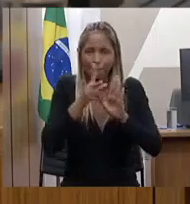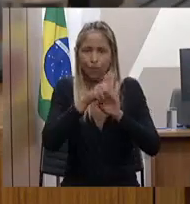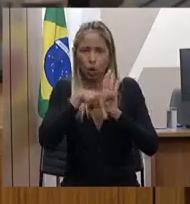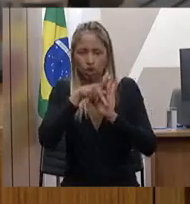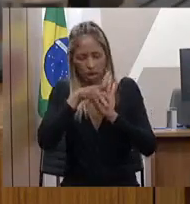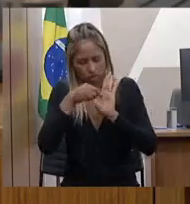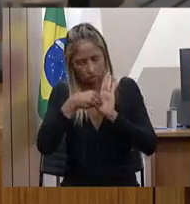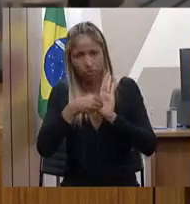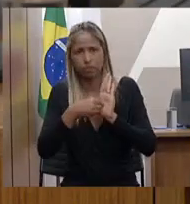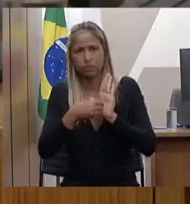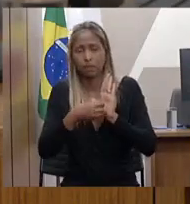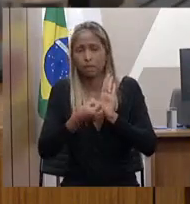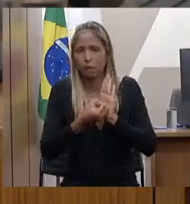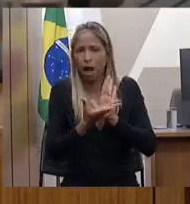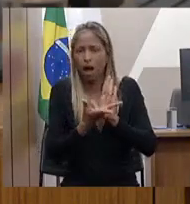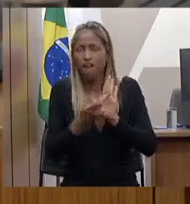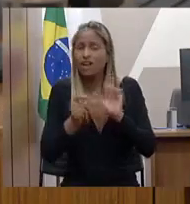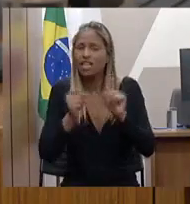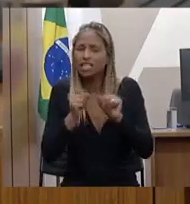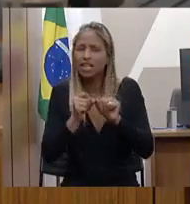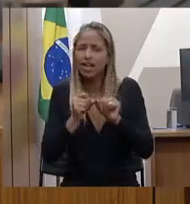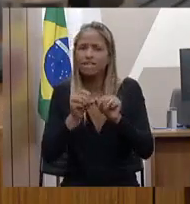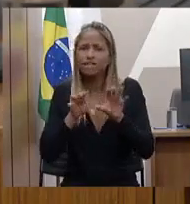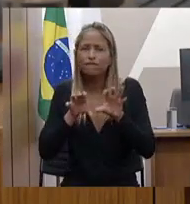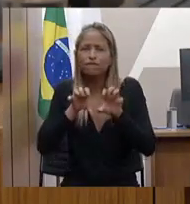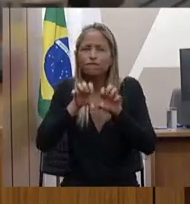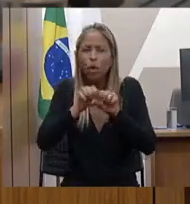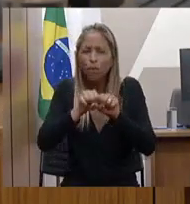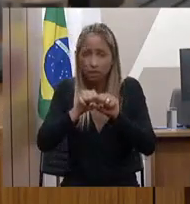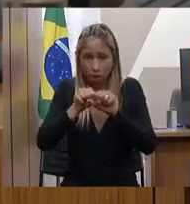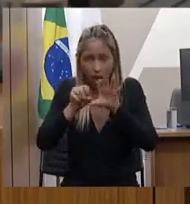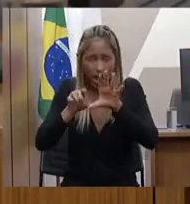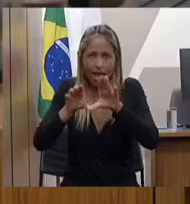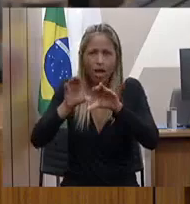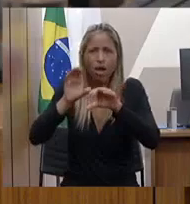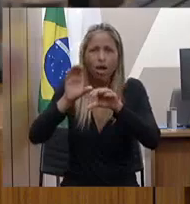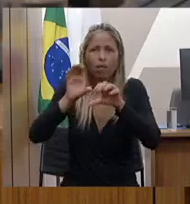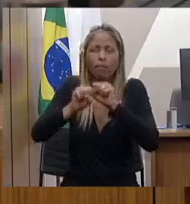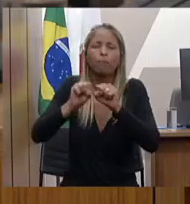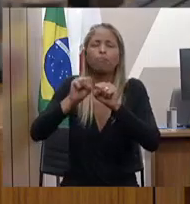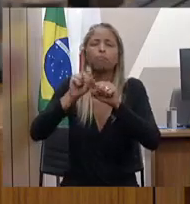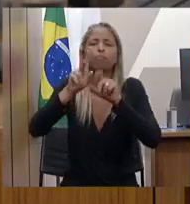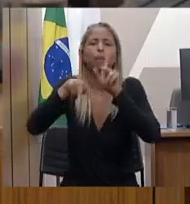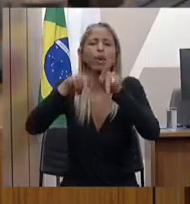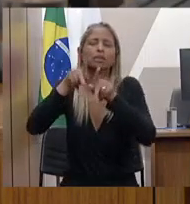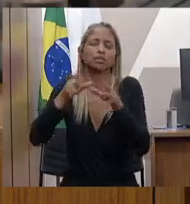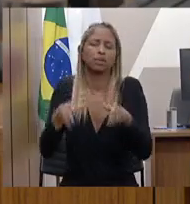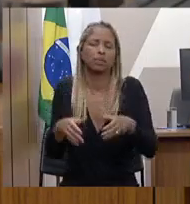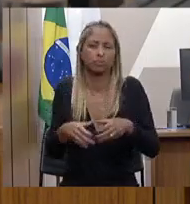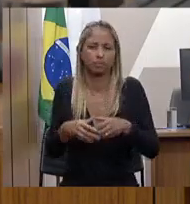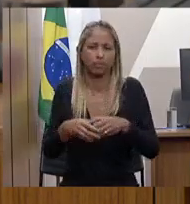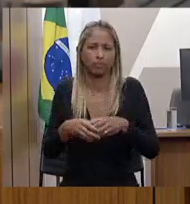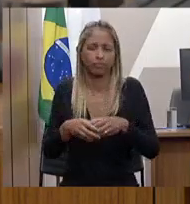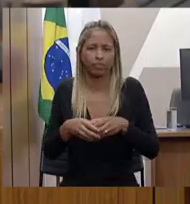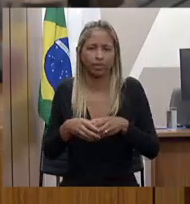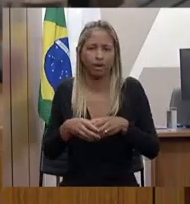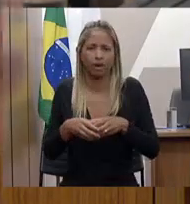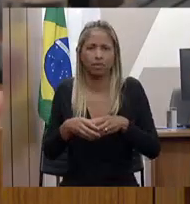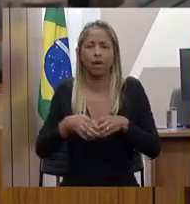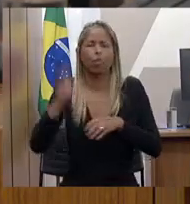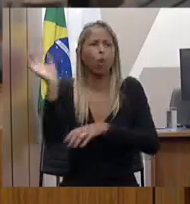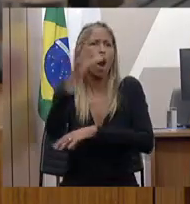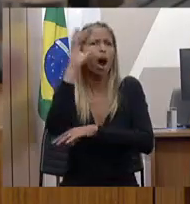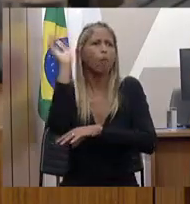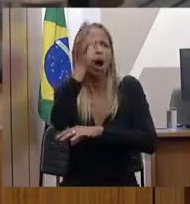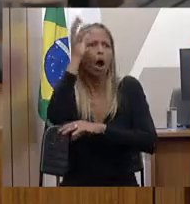definir ações e trabalhar na formação da população da população dos trabalhadores não basta ter uma sirene